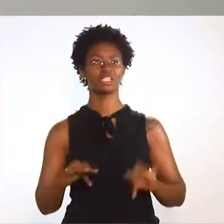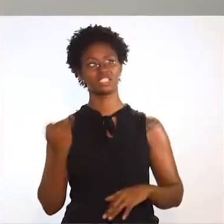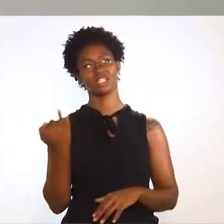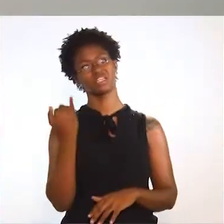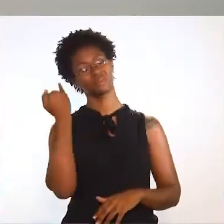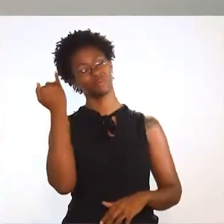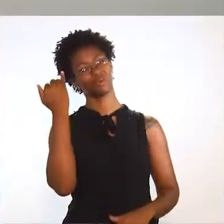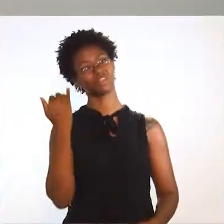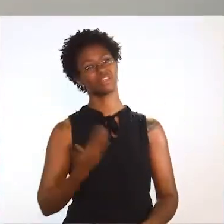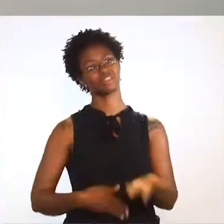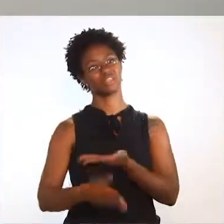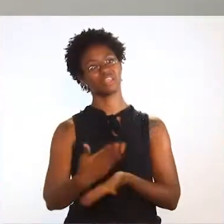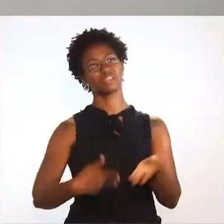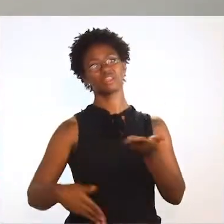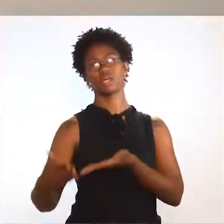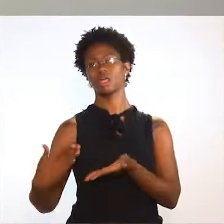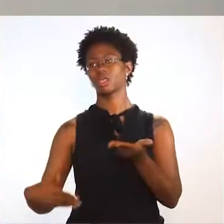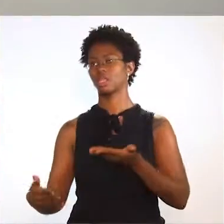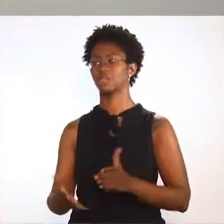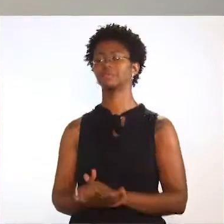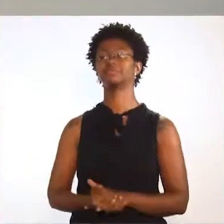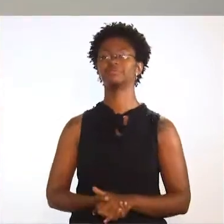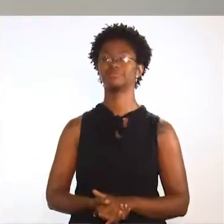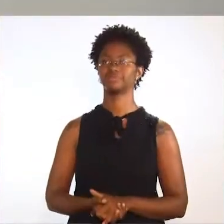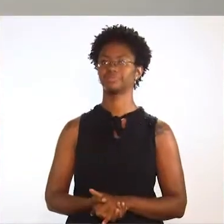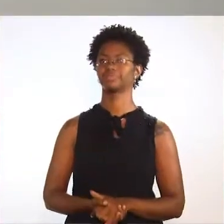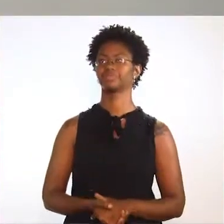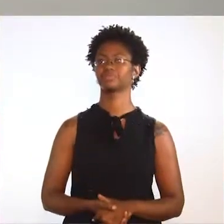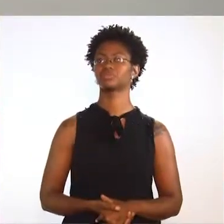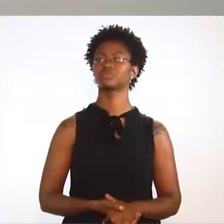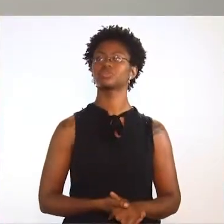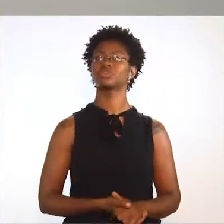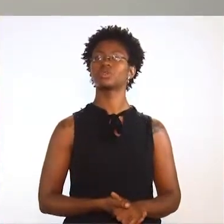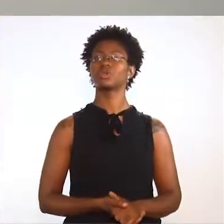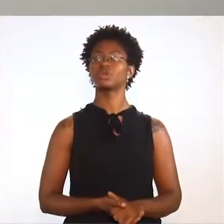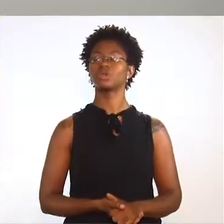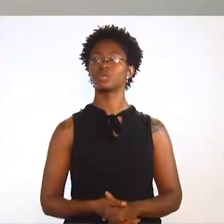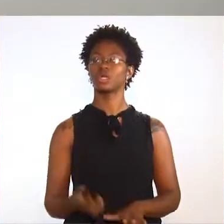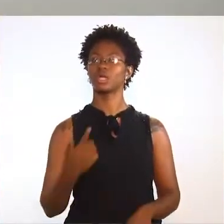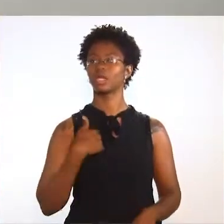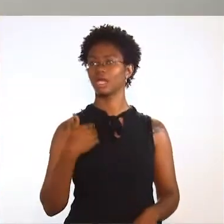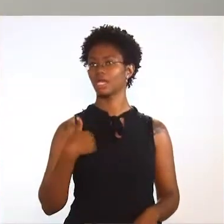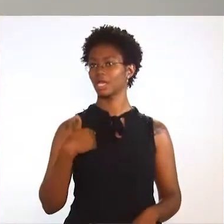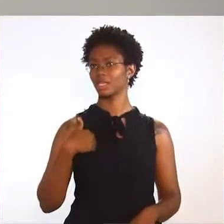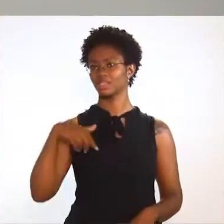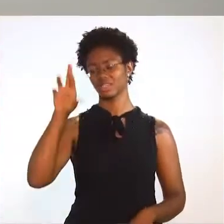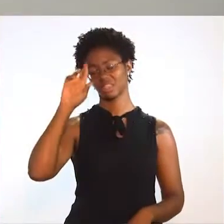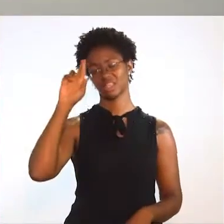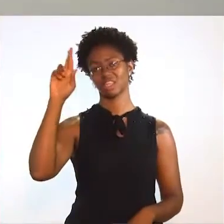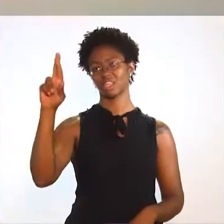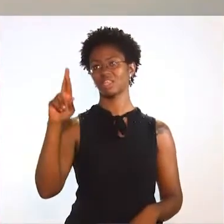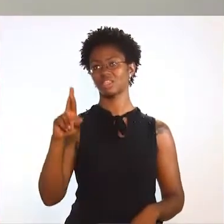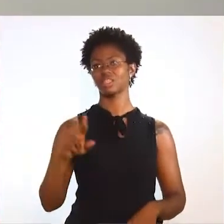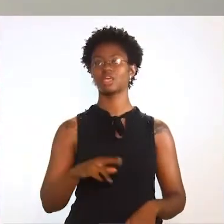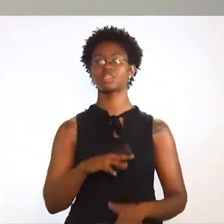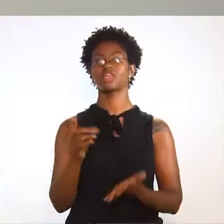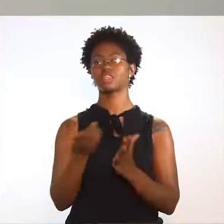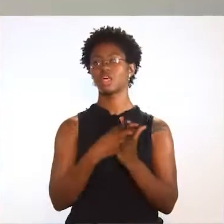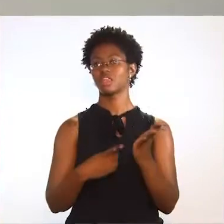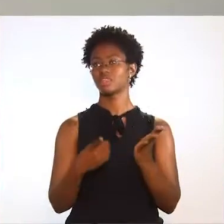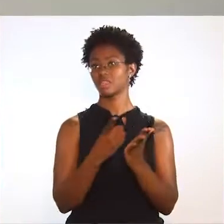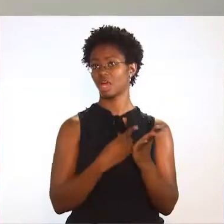muito importante essa troca entre nós todos, né? Bom, eu sou fundadora da Badu Design, que é um negócio de